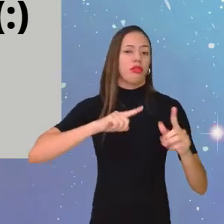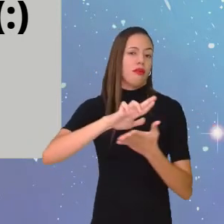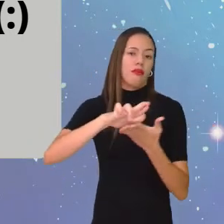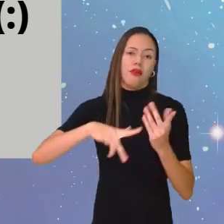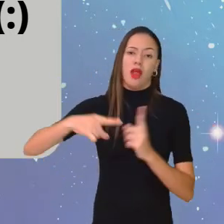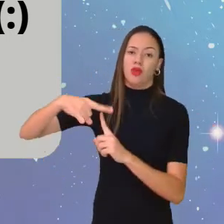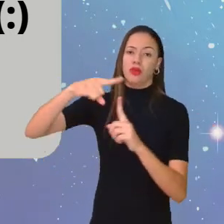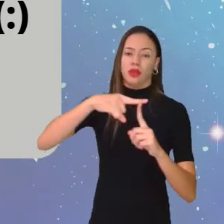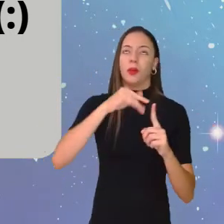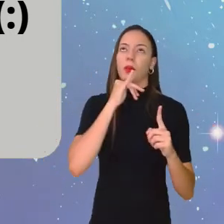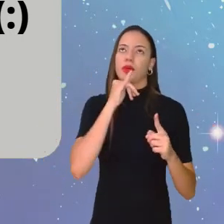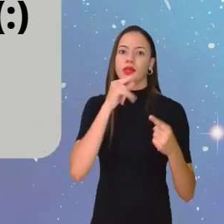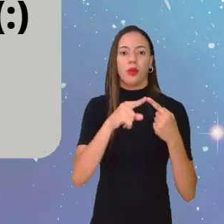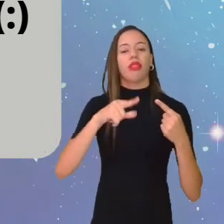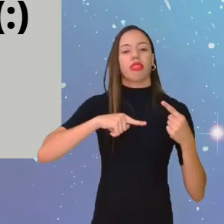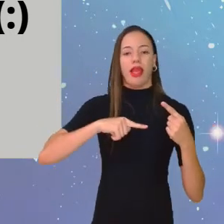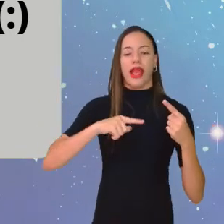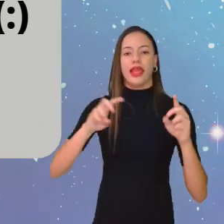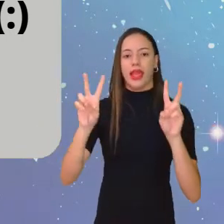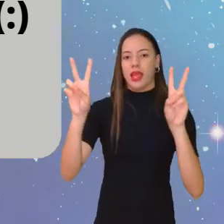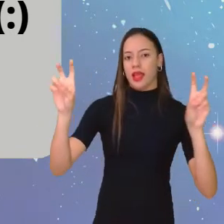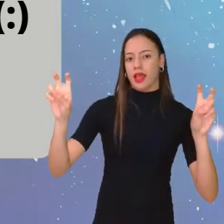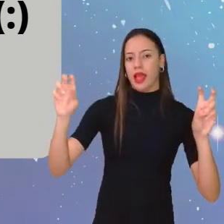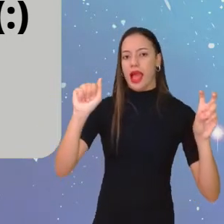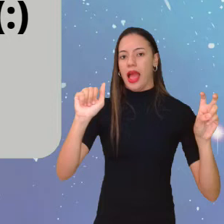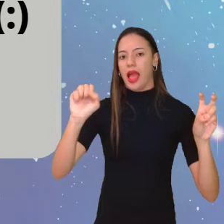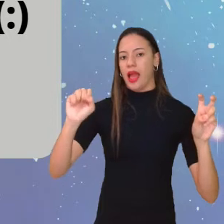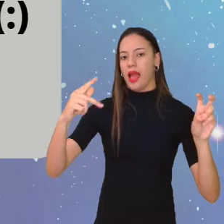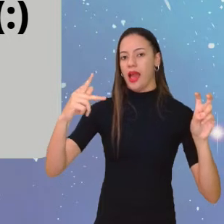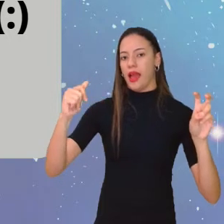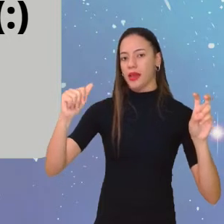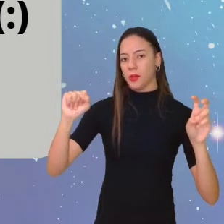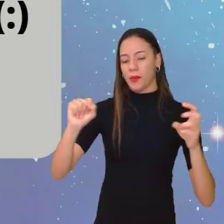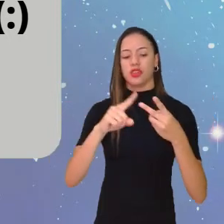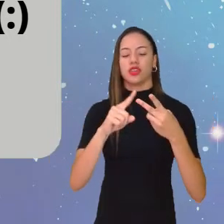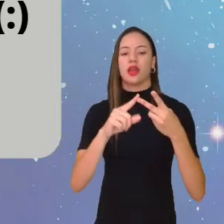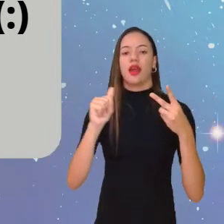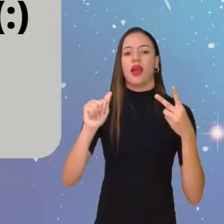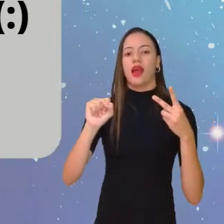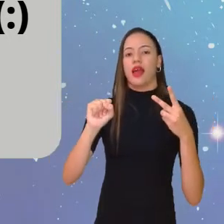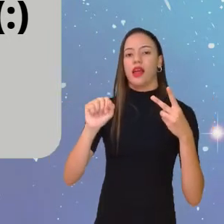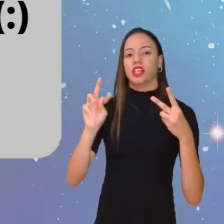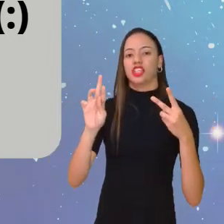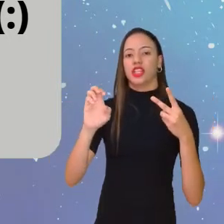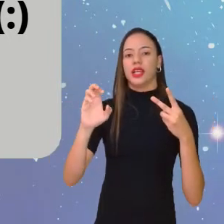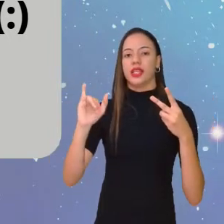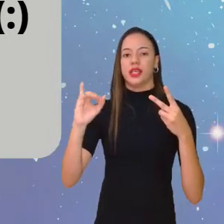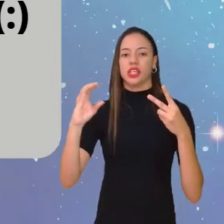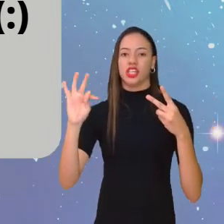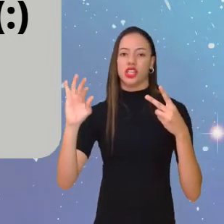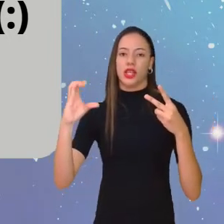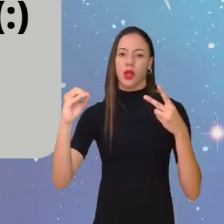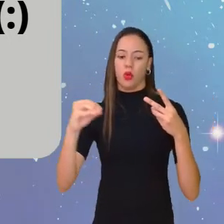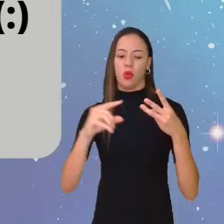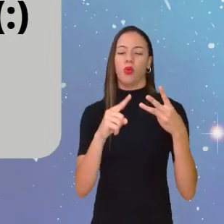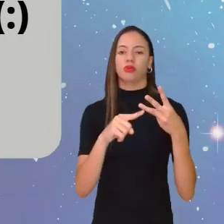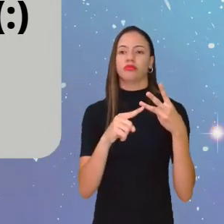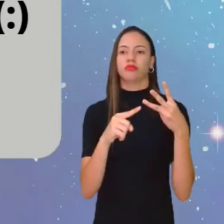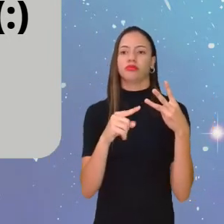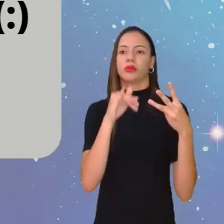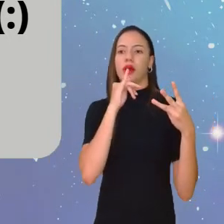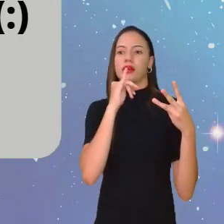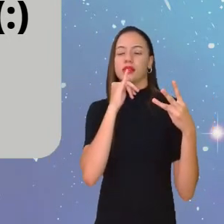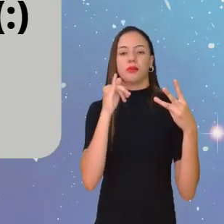Existem as buscas por aspas, sinal de asterisco, sinal de subtração, depois de 2 pontos,